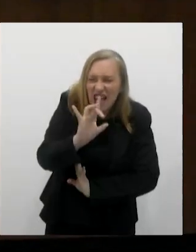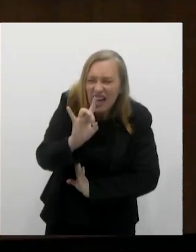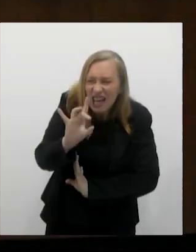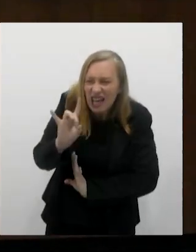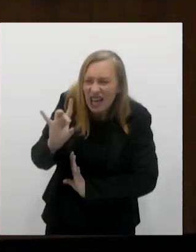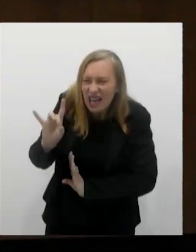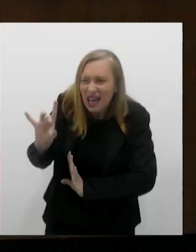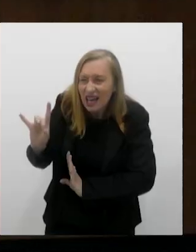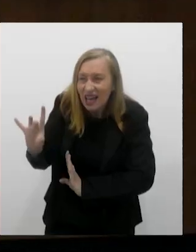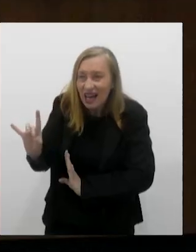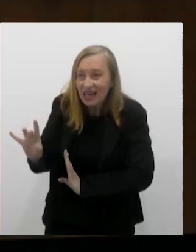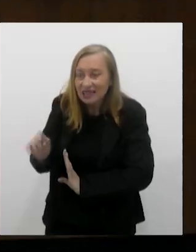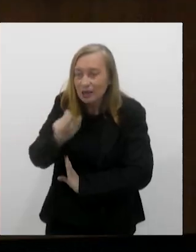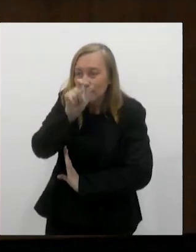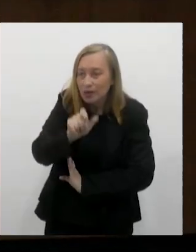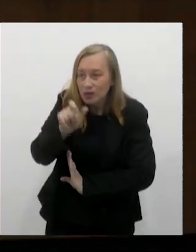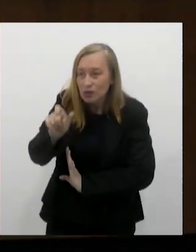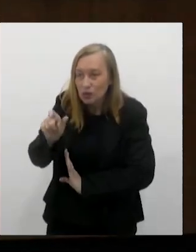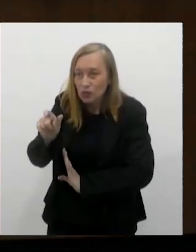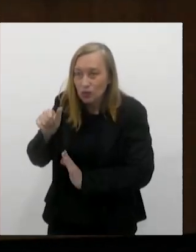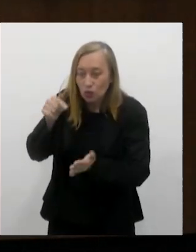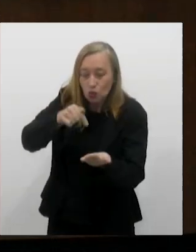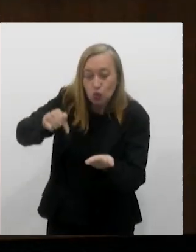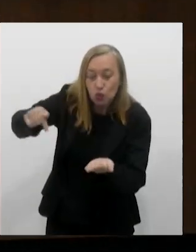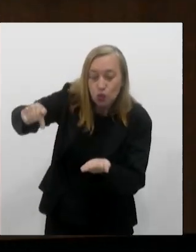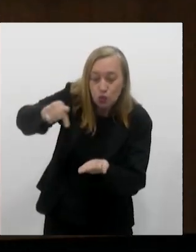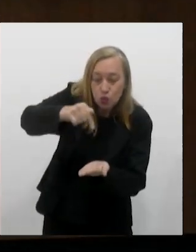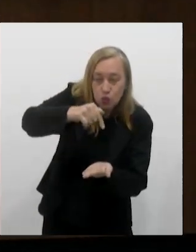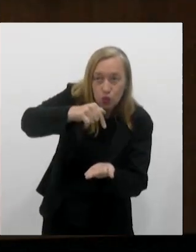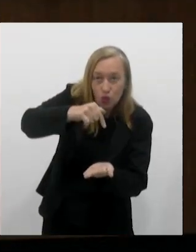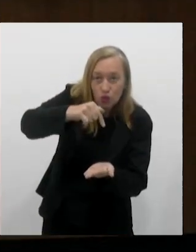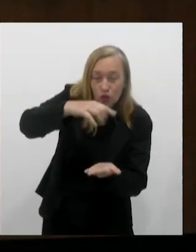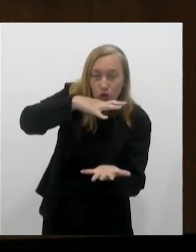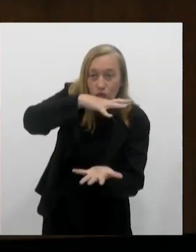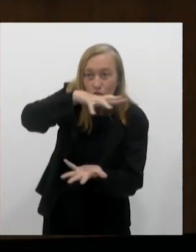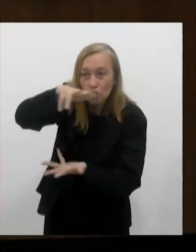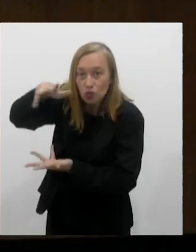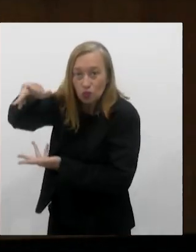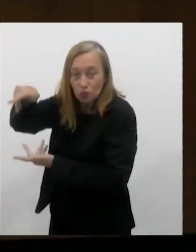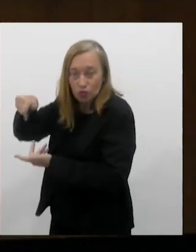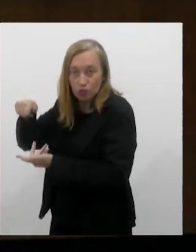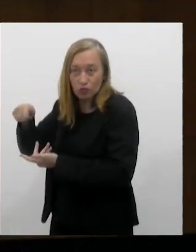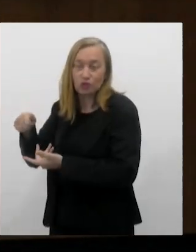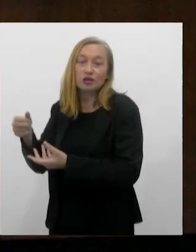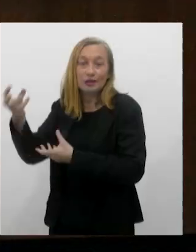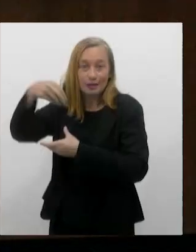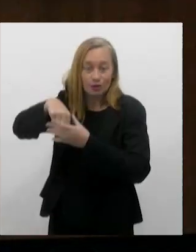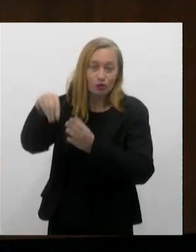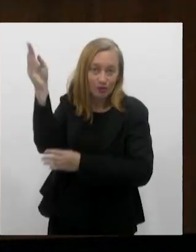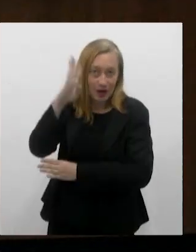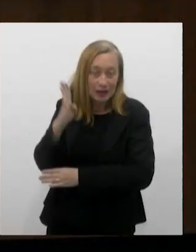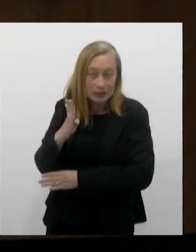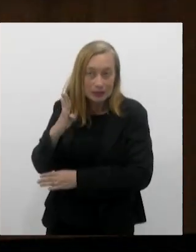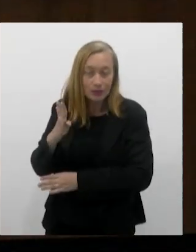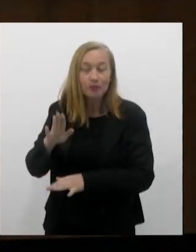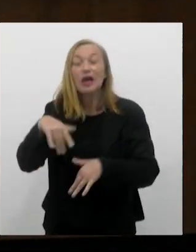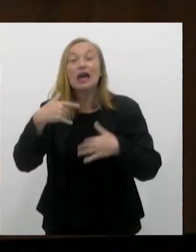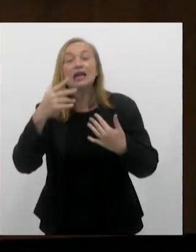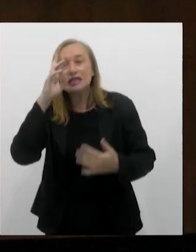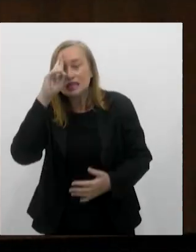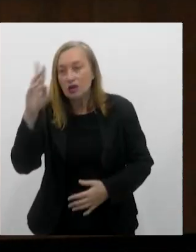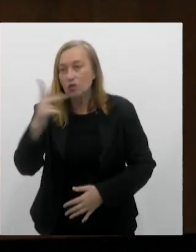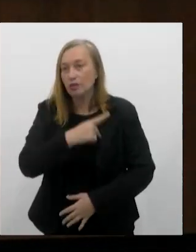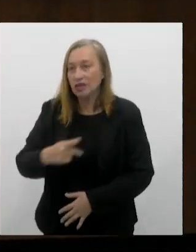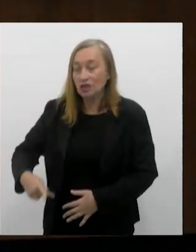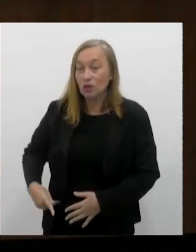da sua população. Eu experimentei, senhor presidente, há muitos anos, quando aqui não